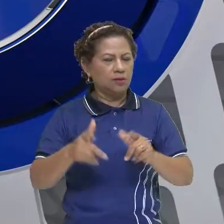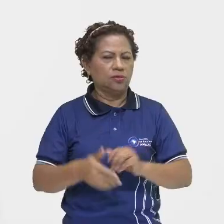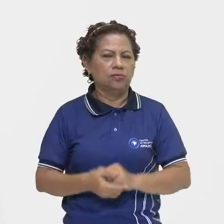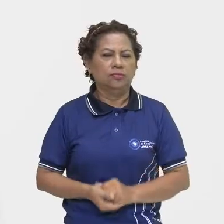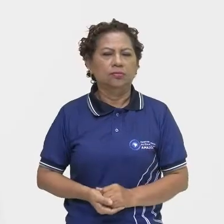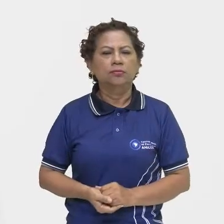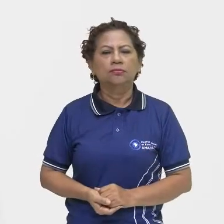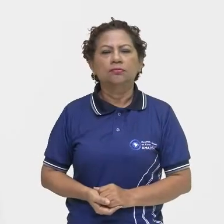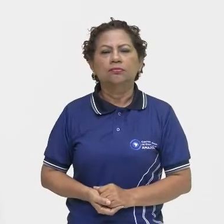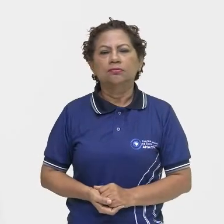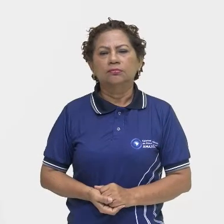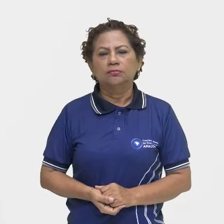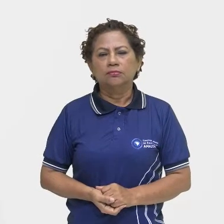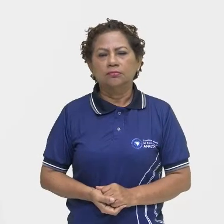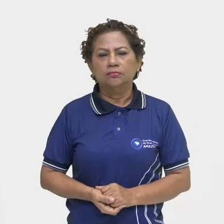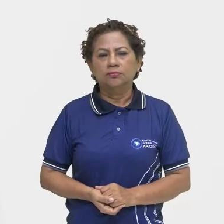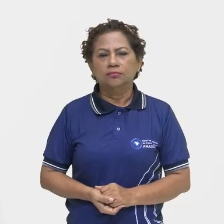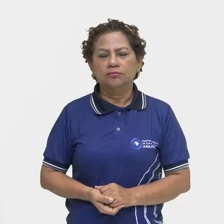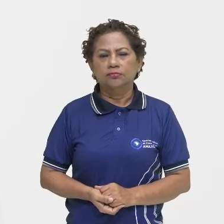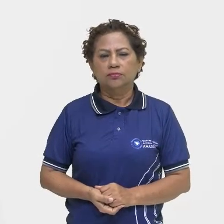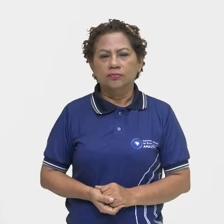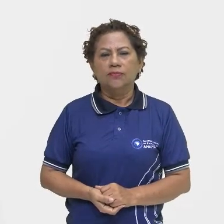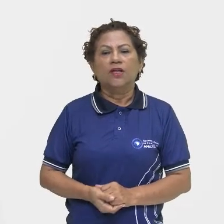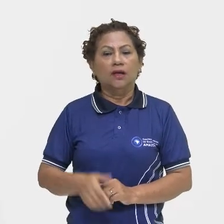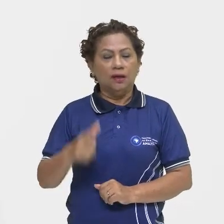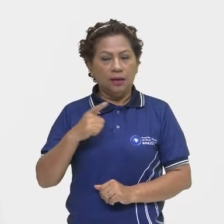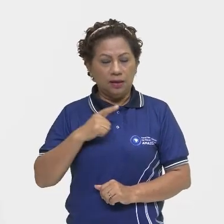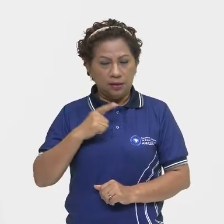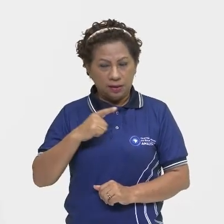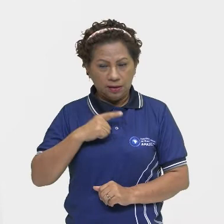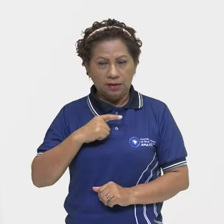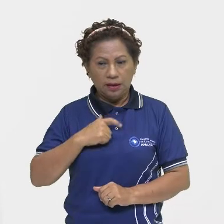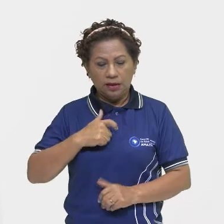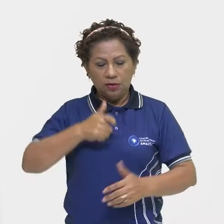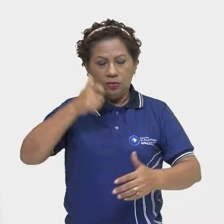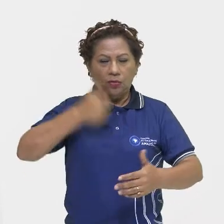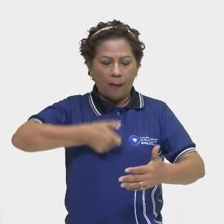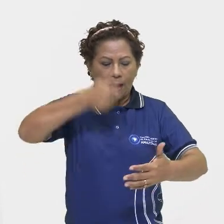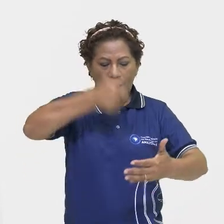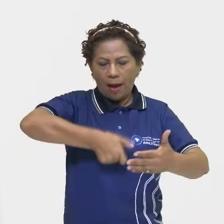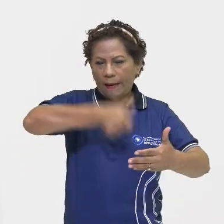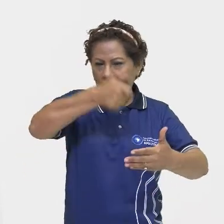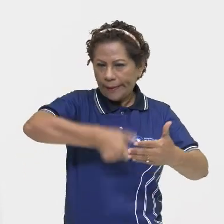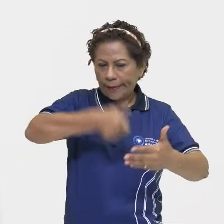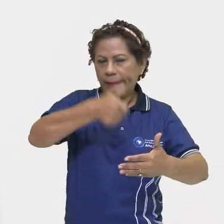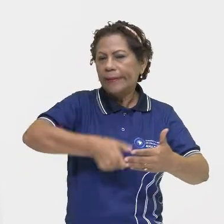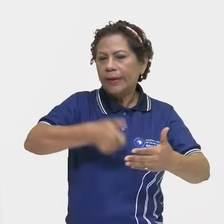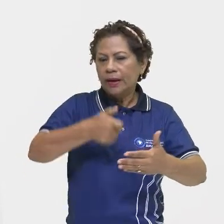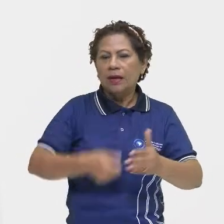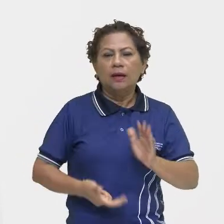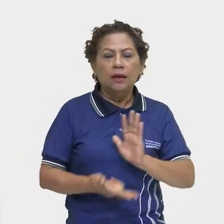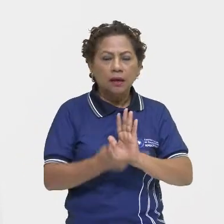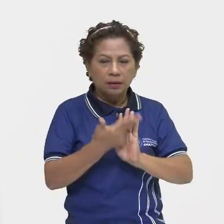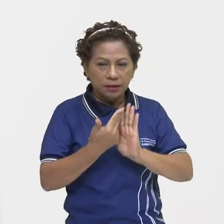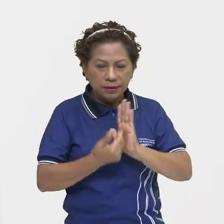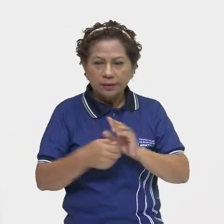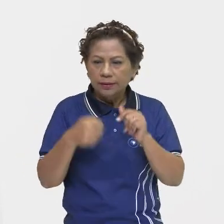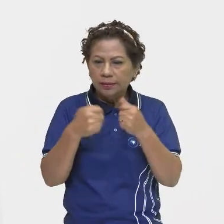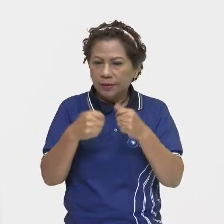grafite, a arte é representada por desenhos mais elaborados, que exigem uma técnica